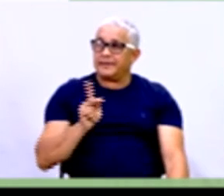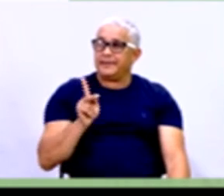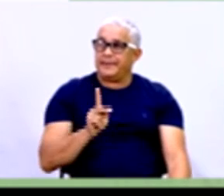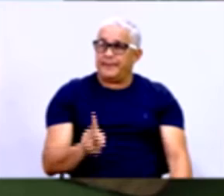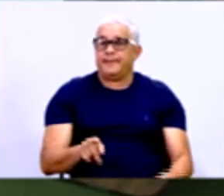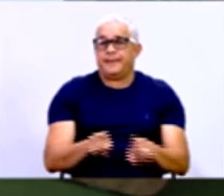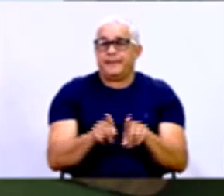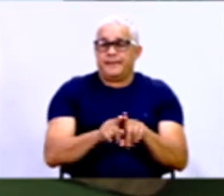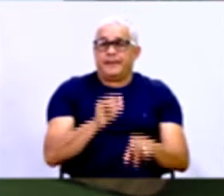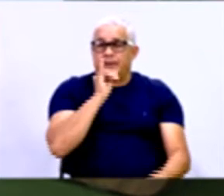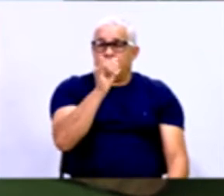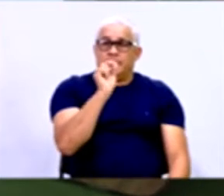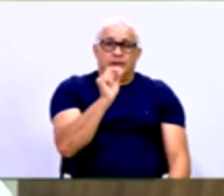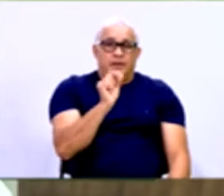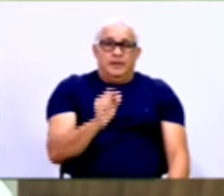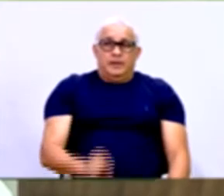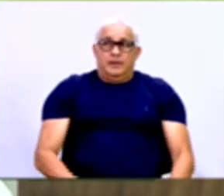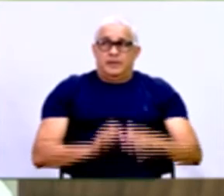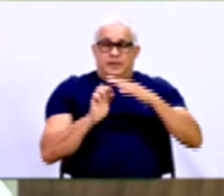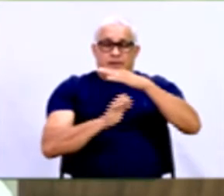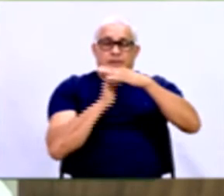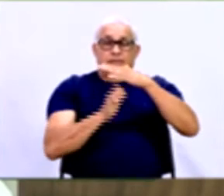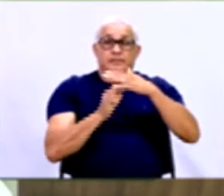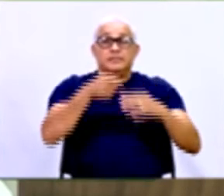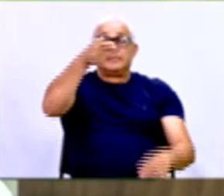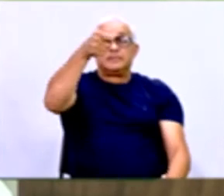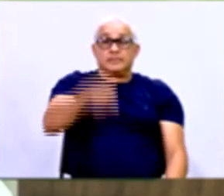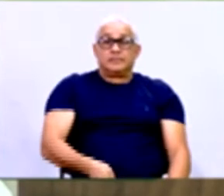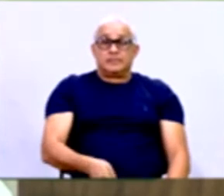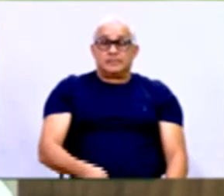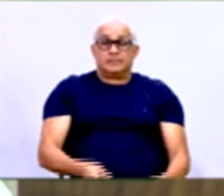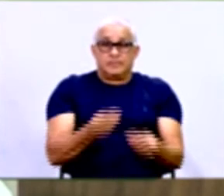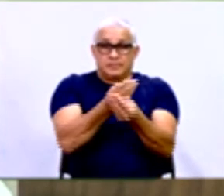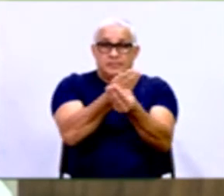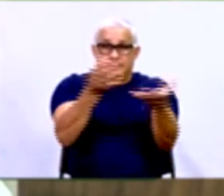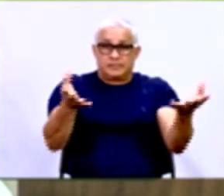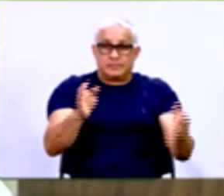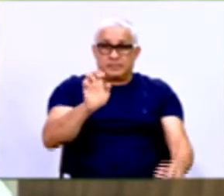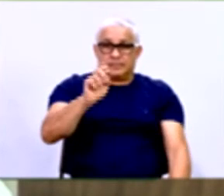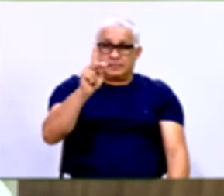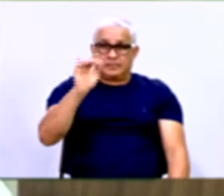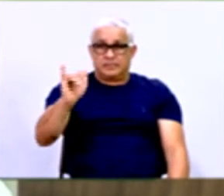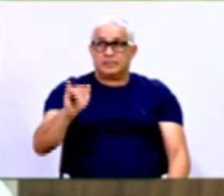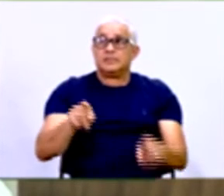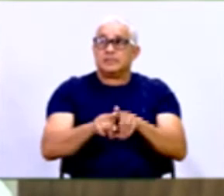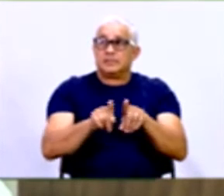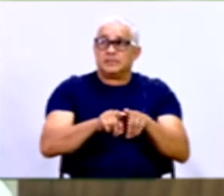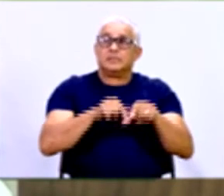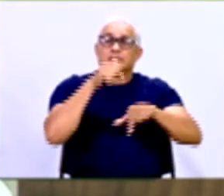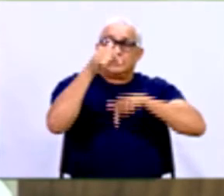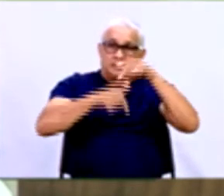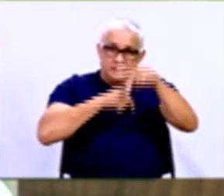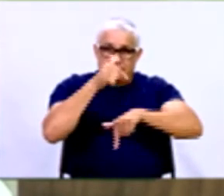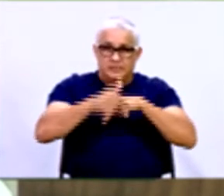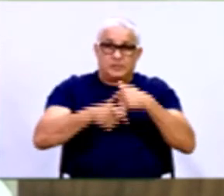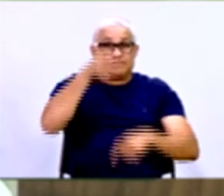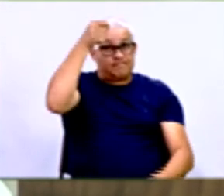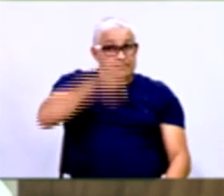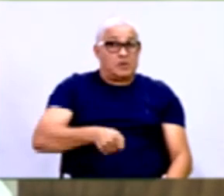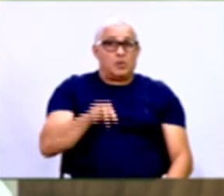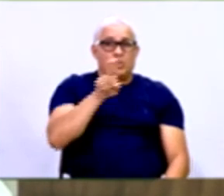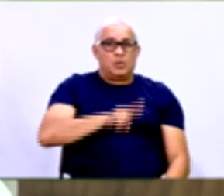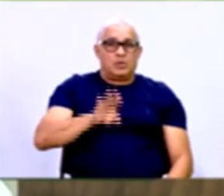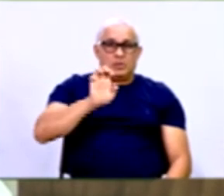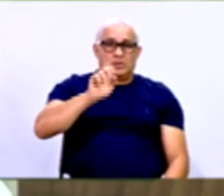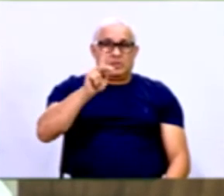interessante ressaltar que o empregador é obrigado a fornecer o EPI, mas o empregado ele é obrigado também a utilizar aquele